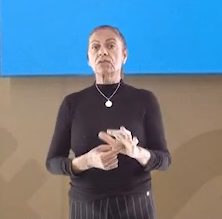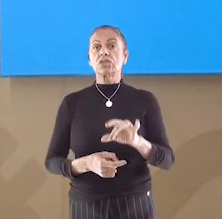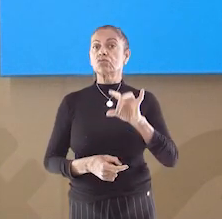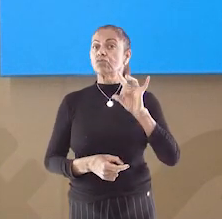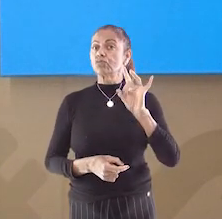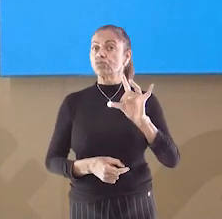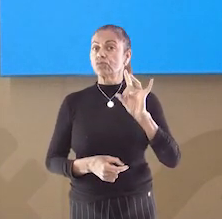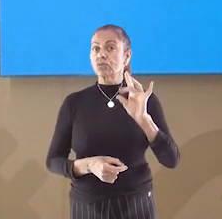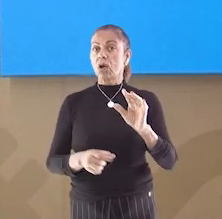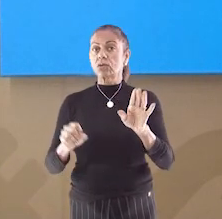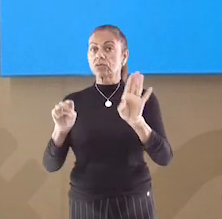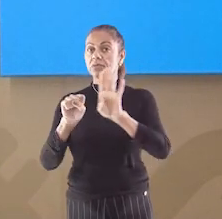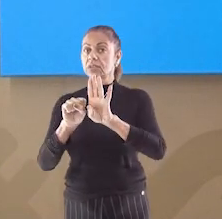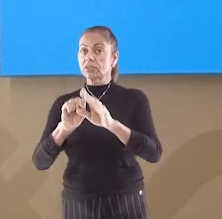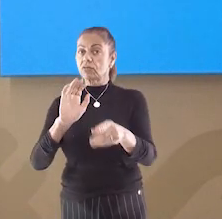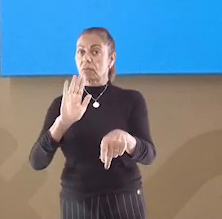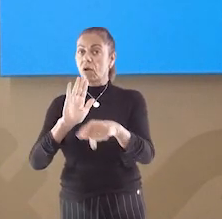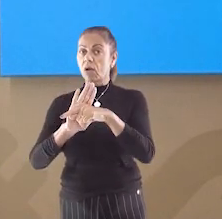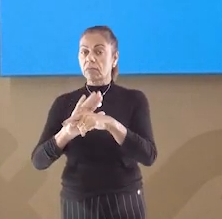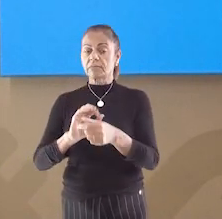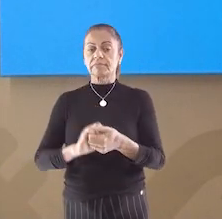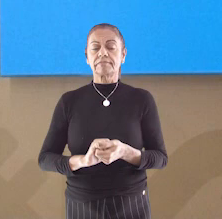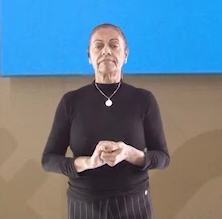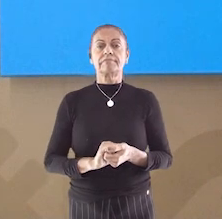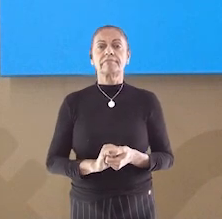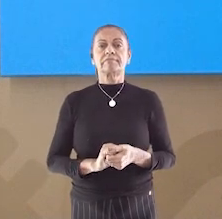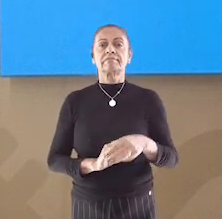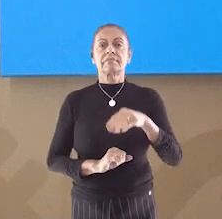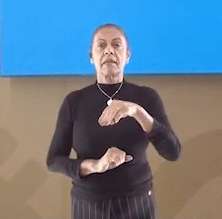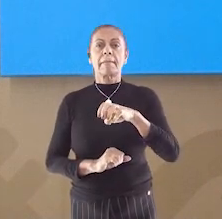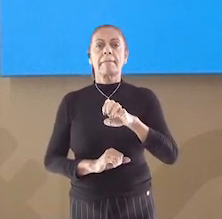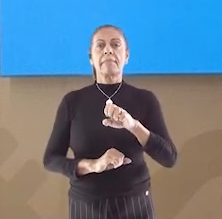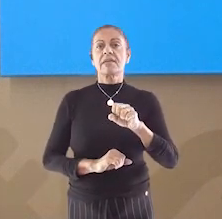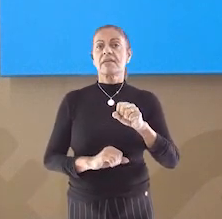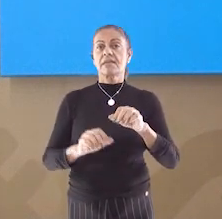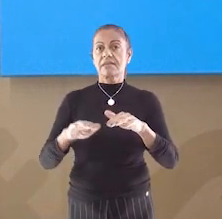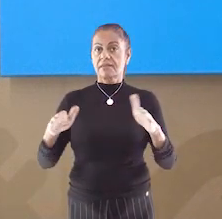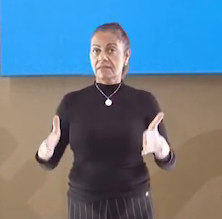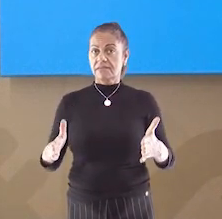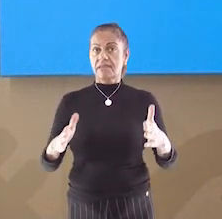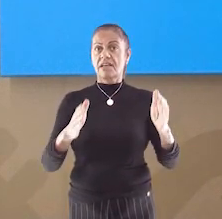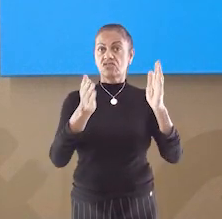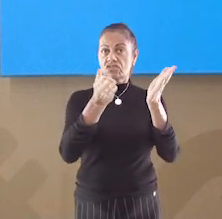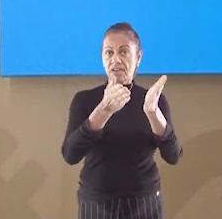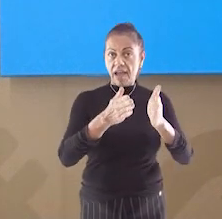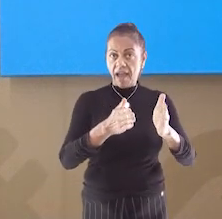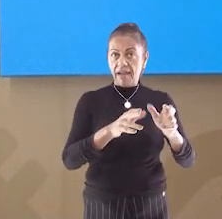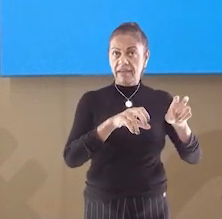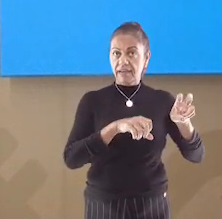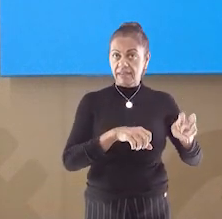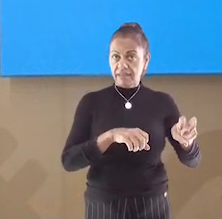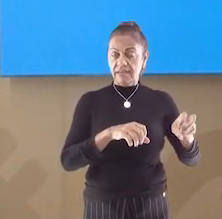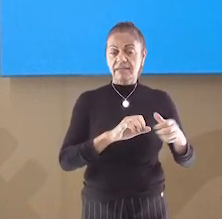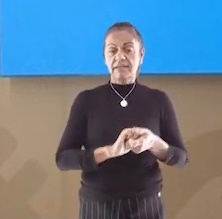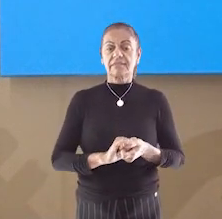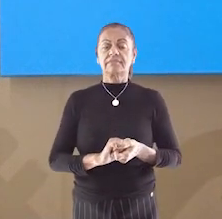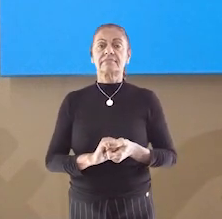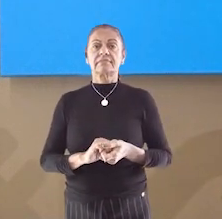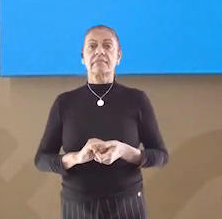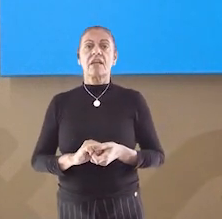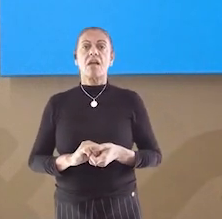apresenta apenas substantivos próprios? Vamos ler. Letra A, mesa, jarra e